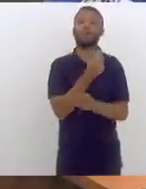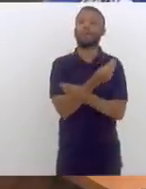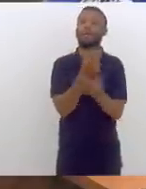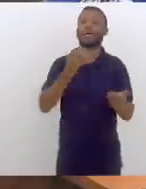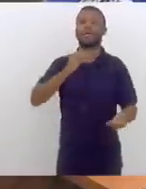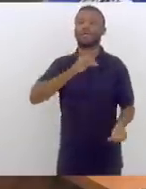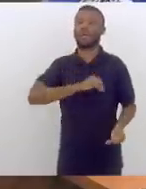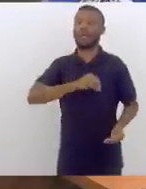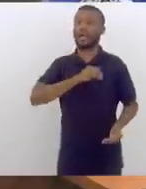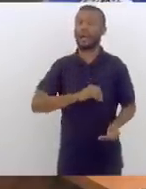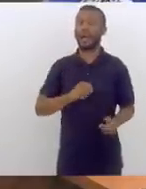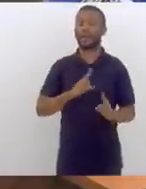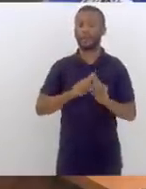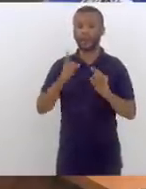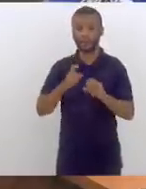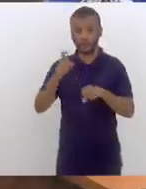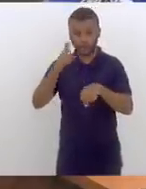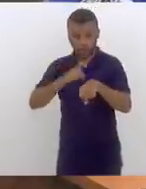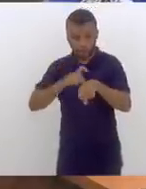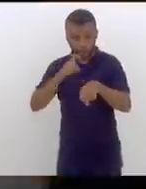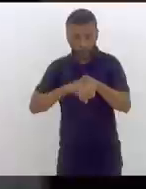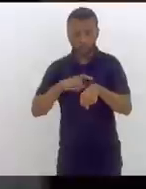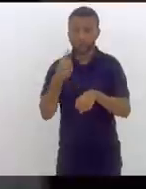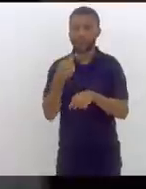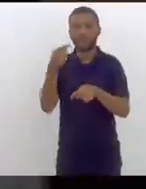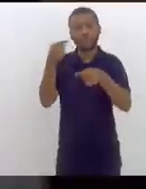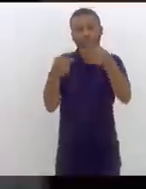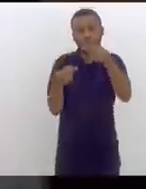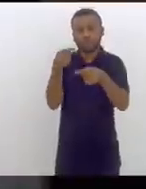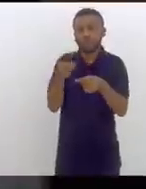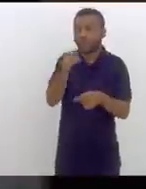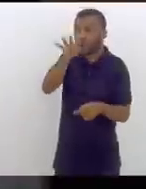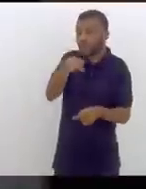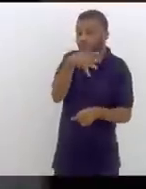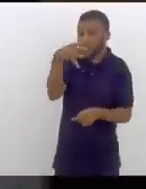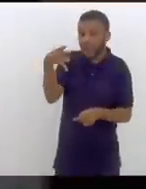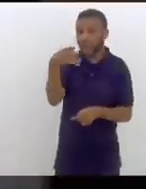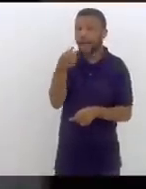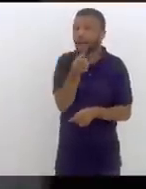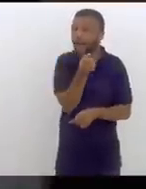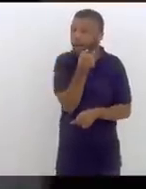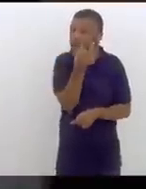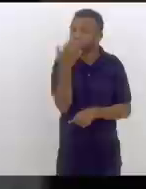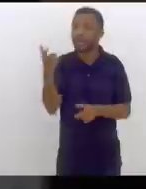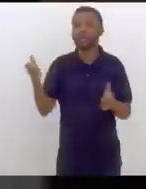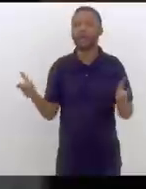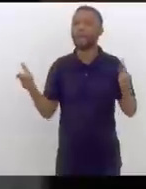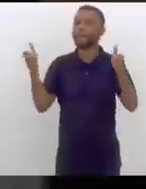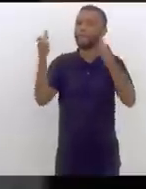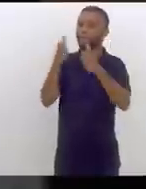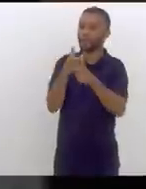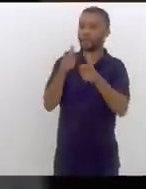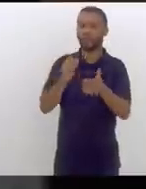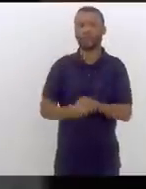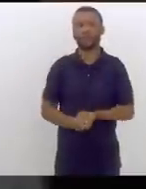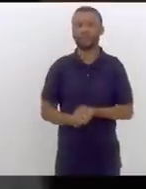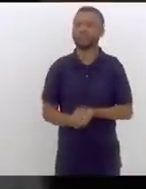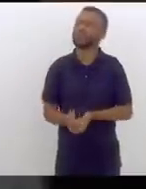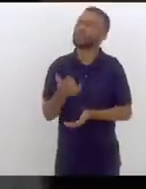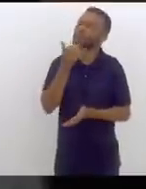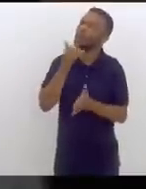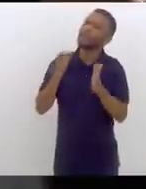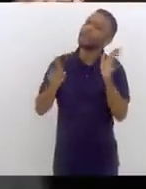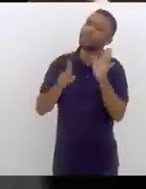nós mas quando a gente vai discutir escala o efetivo é pequeno então o Coronel o efetivo é grande